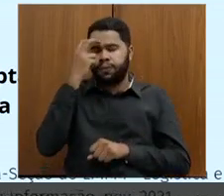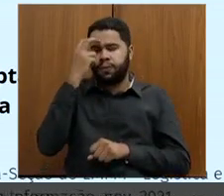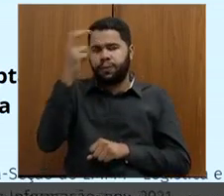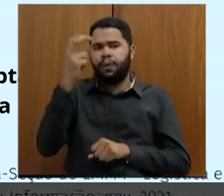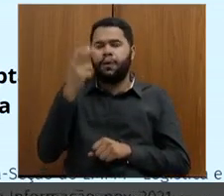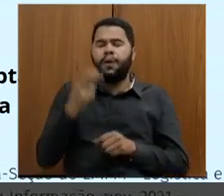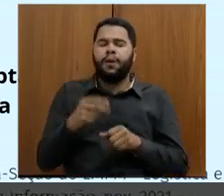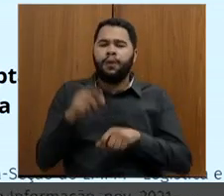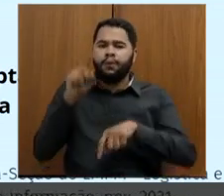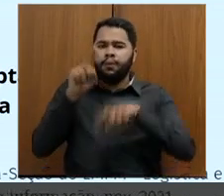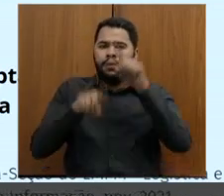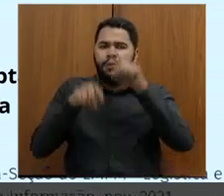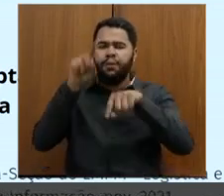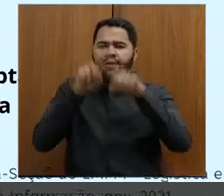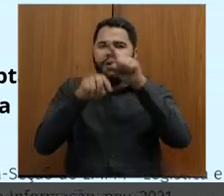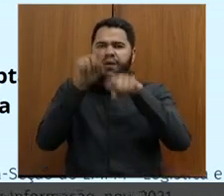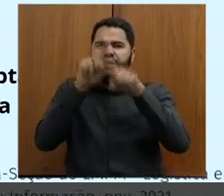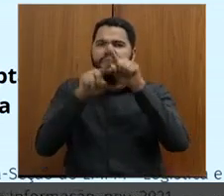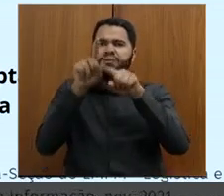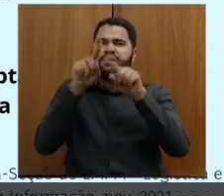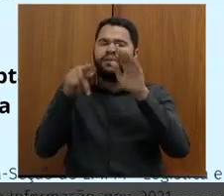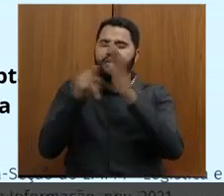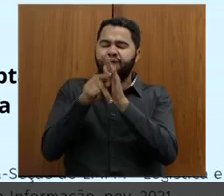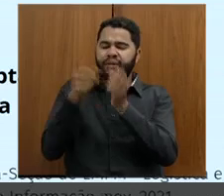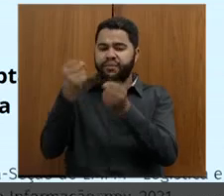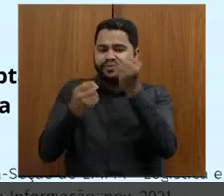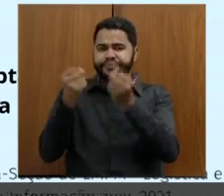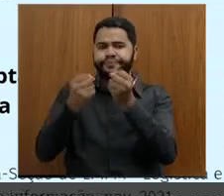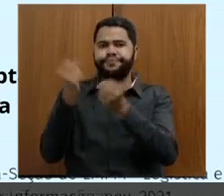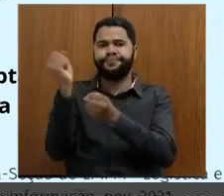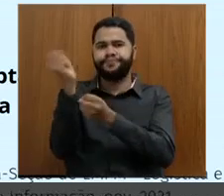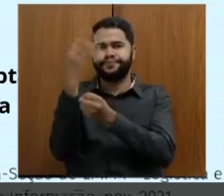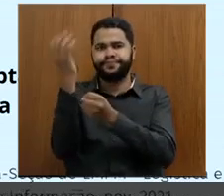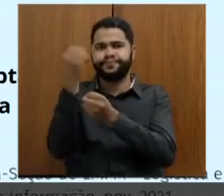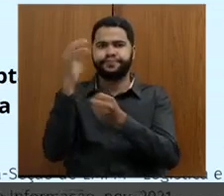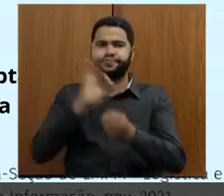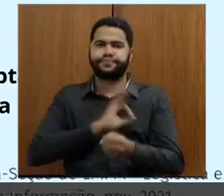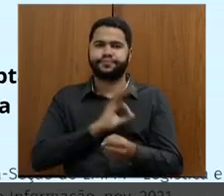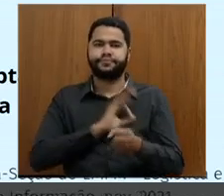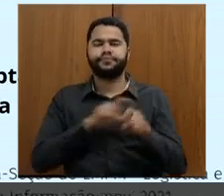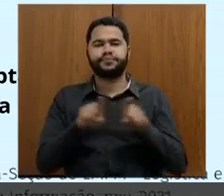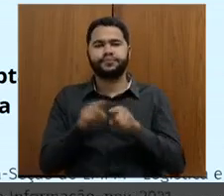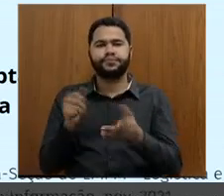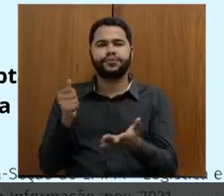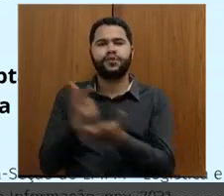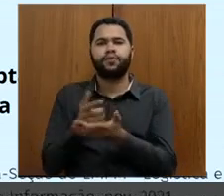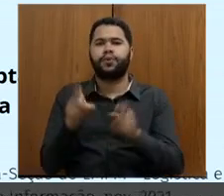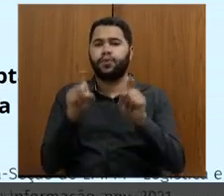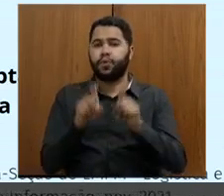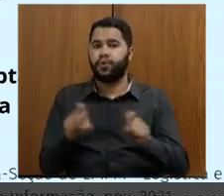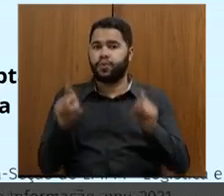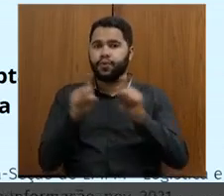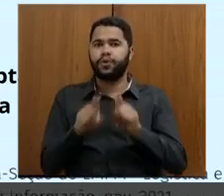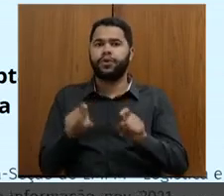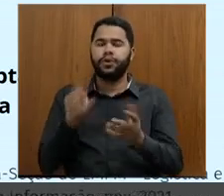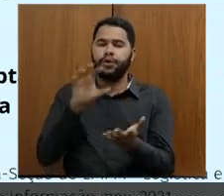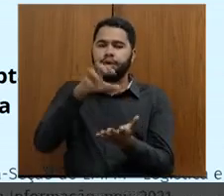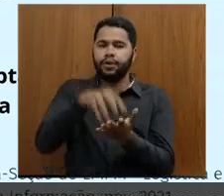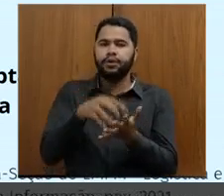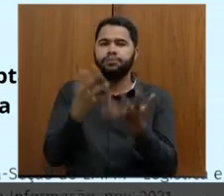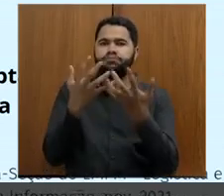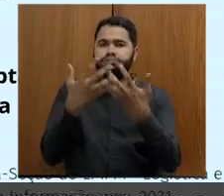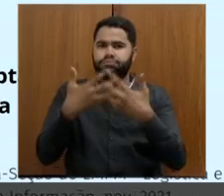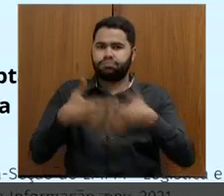né esses equipamentos ele além de viaturas nós estamos comprando computadores é esse centro de